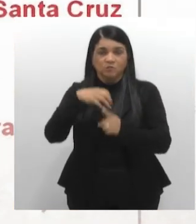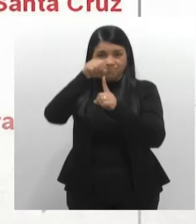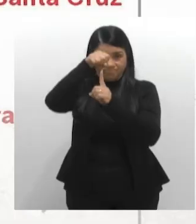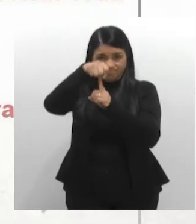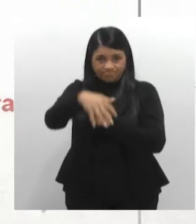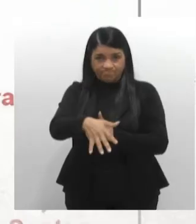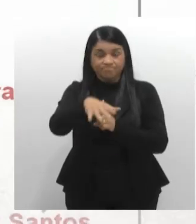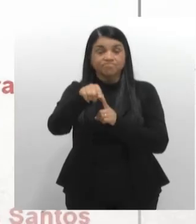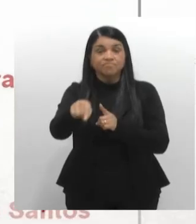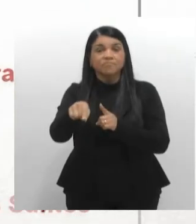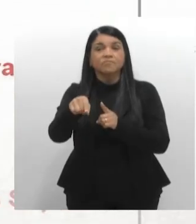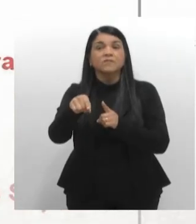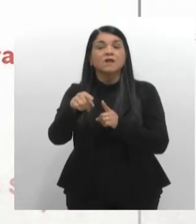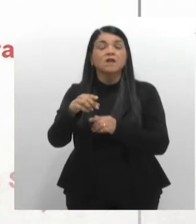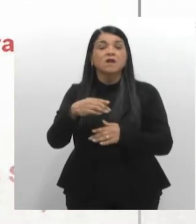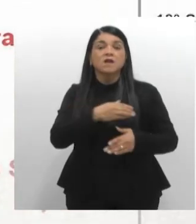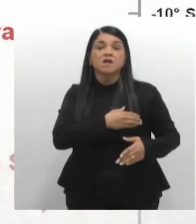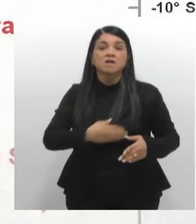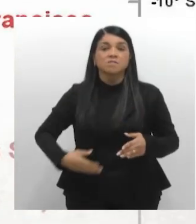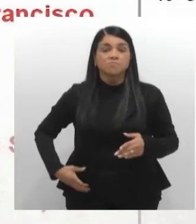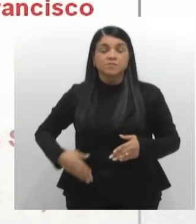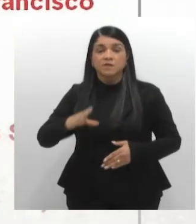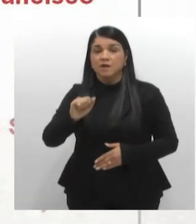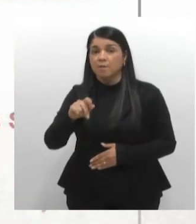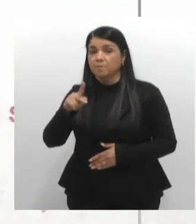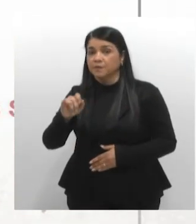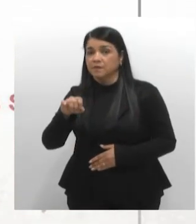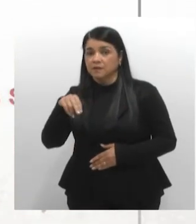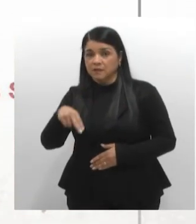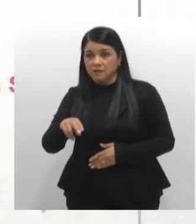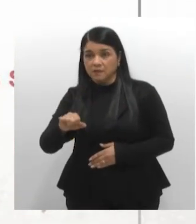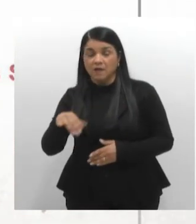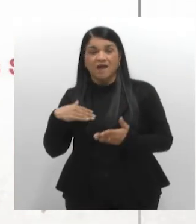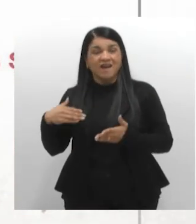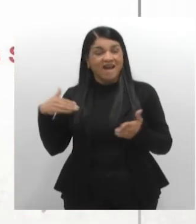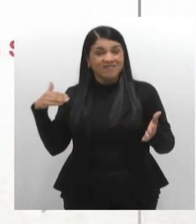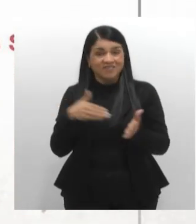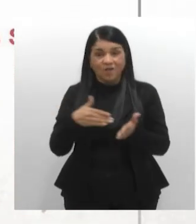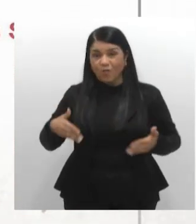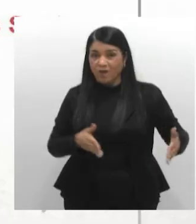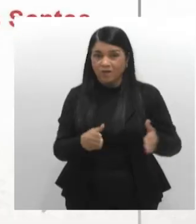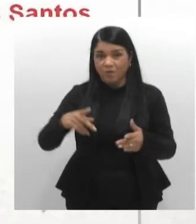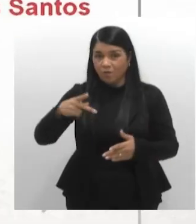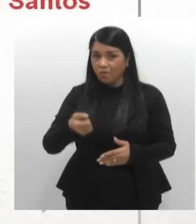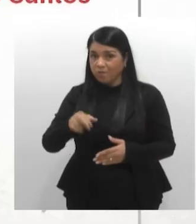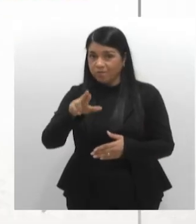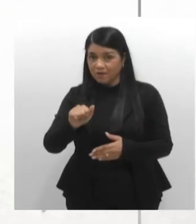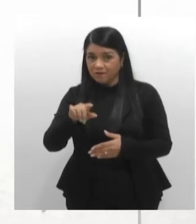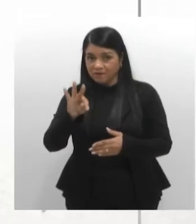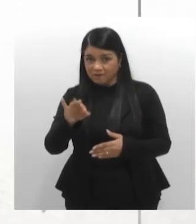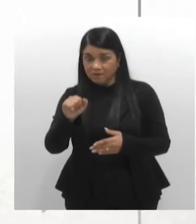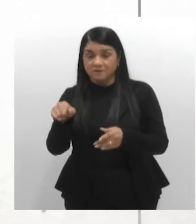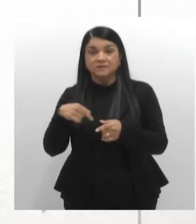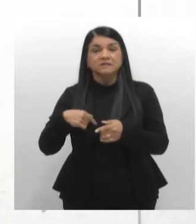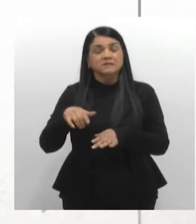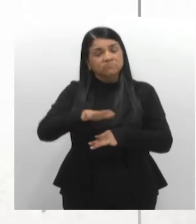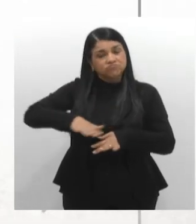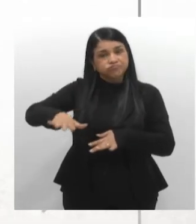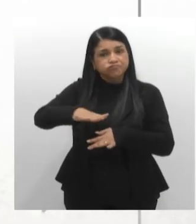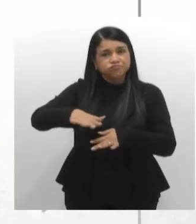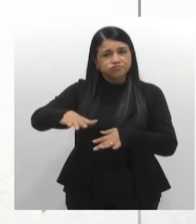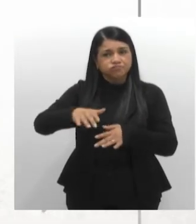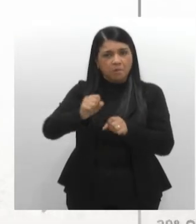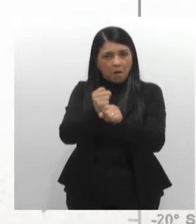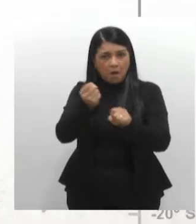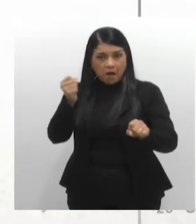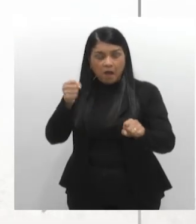estendia desde a então capitania de Porto Seguro até o Rio da Prata. Em razão de seu vasto território nesse período, a Igreja